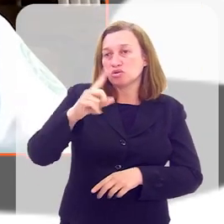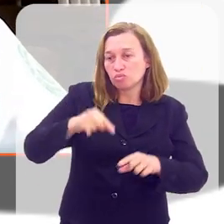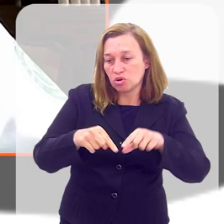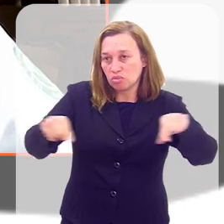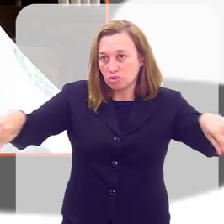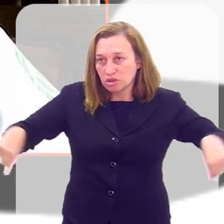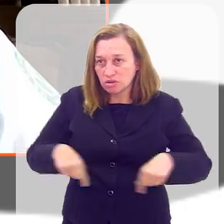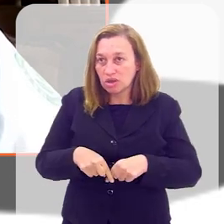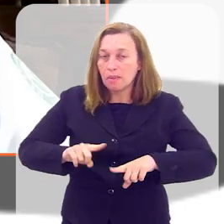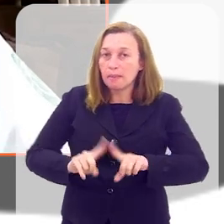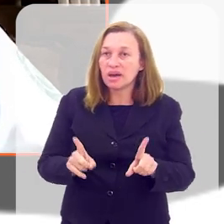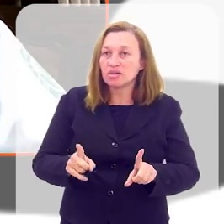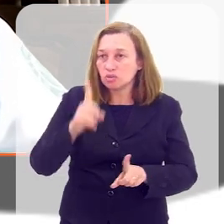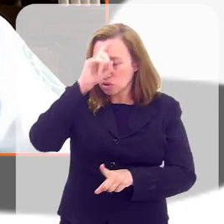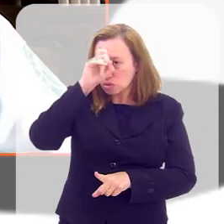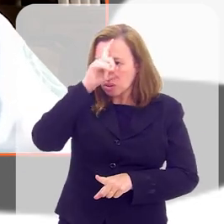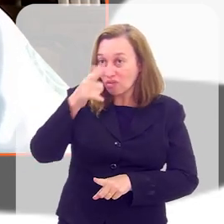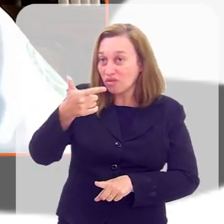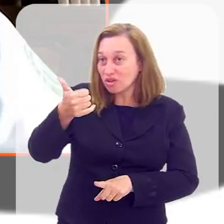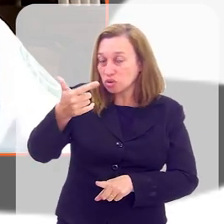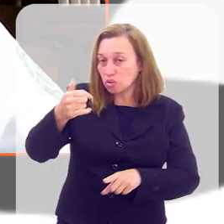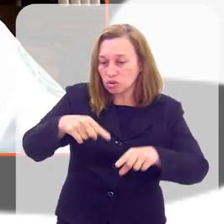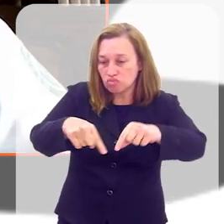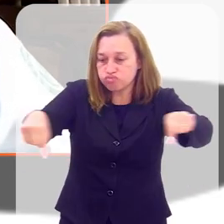12.800 metros quadrados